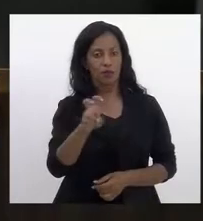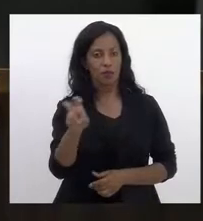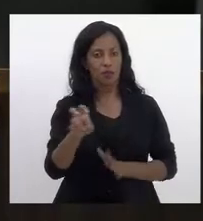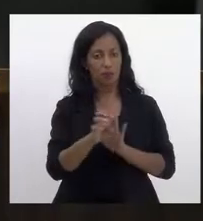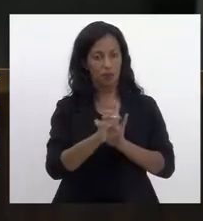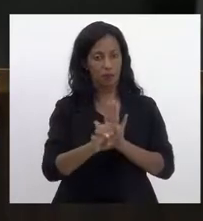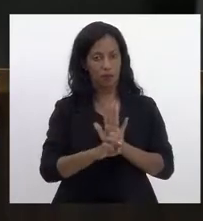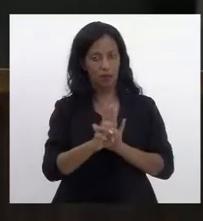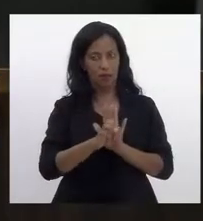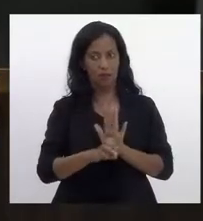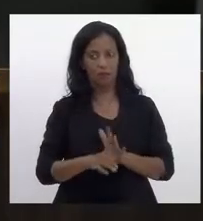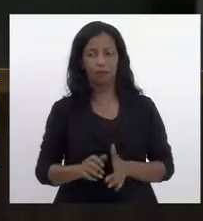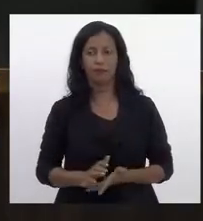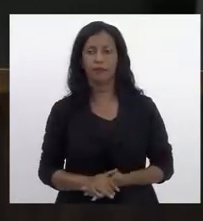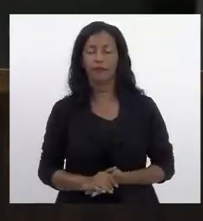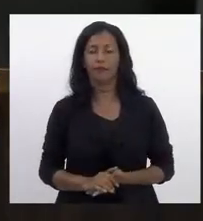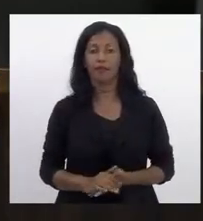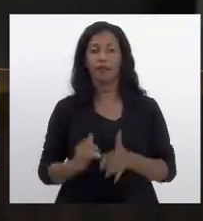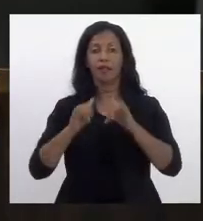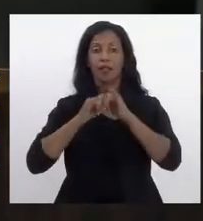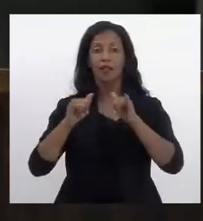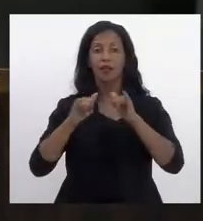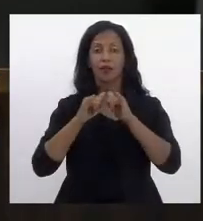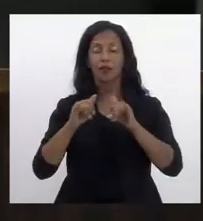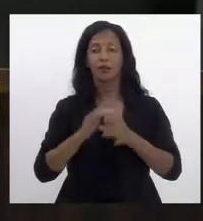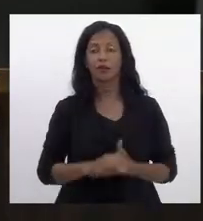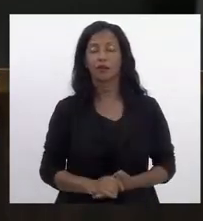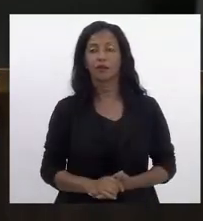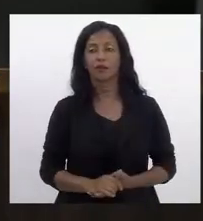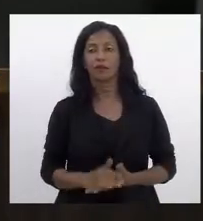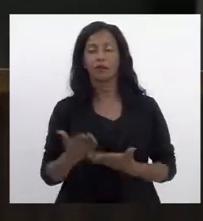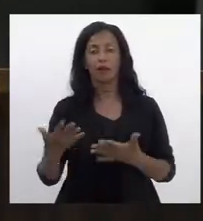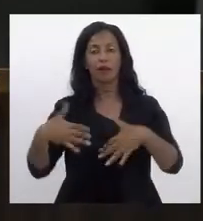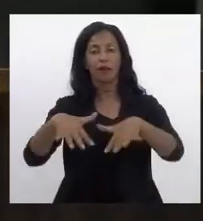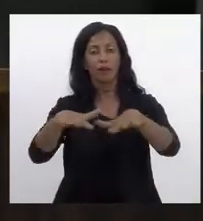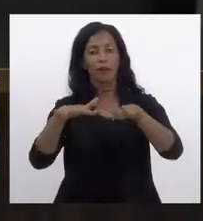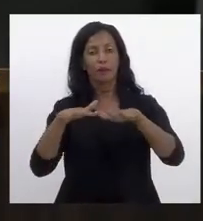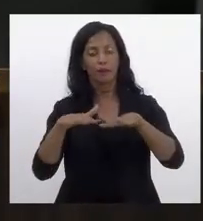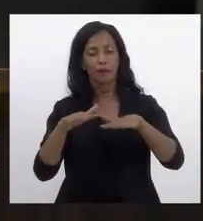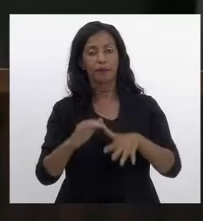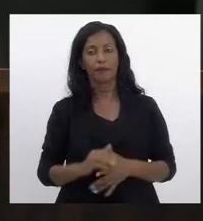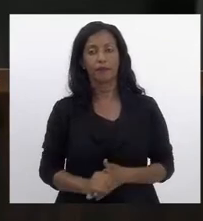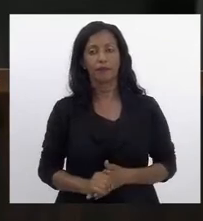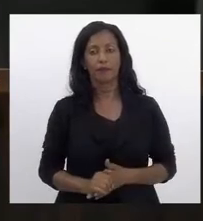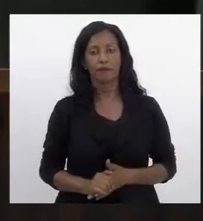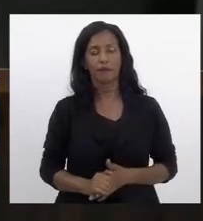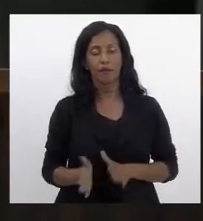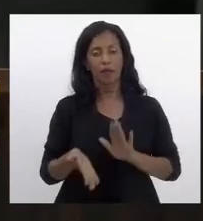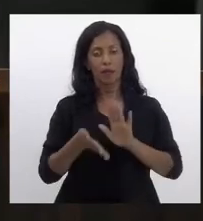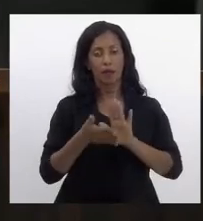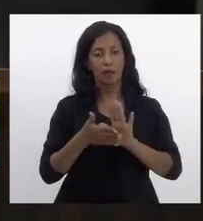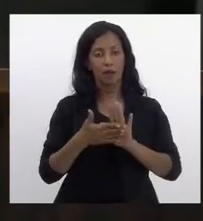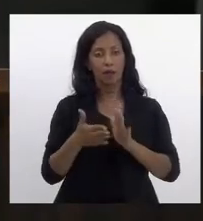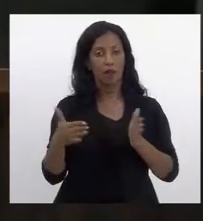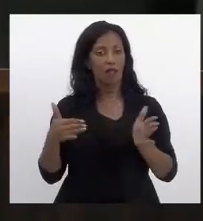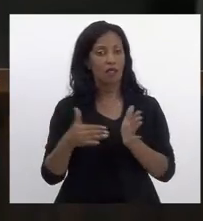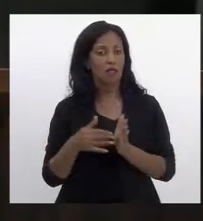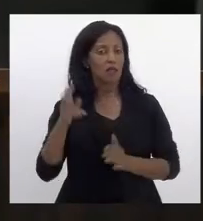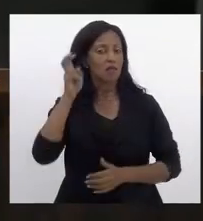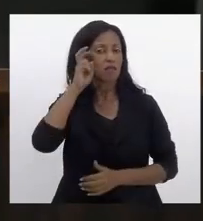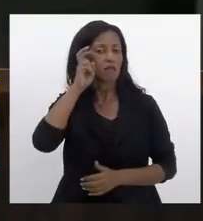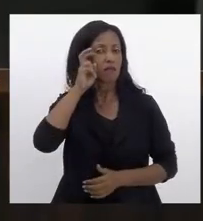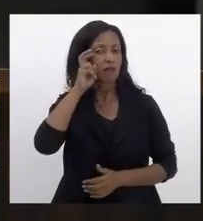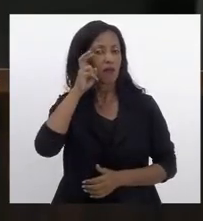emendas e anuncio para o plenário que a presente proposta vai ficar até